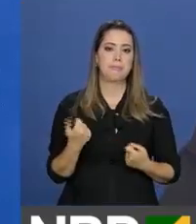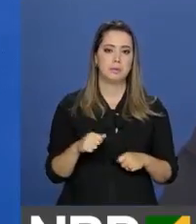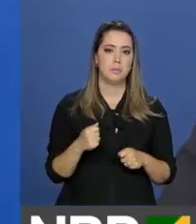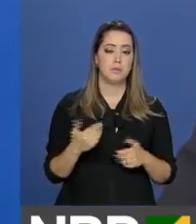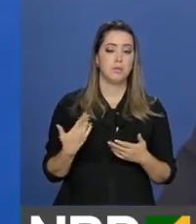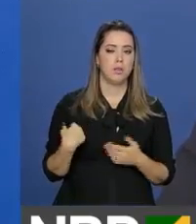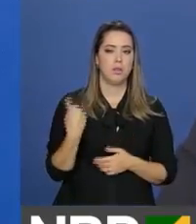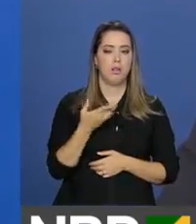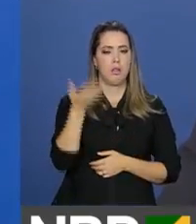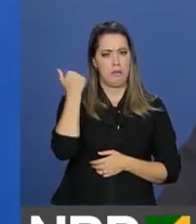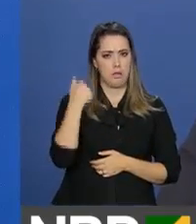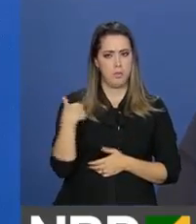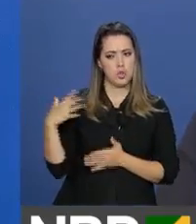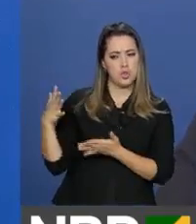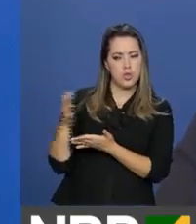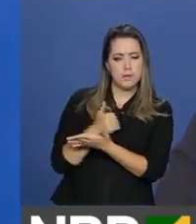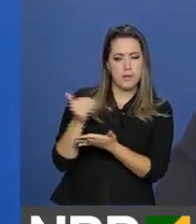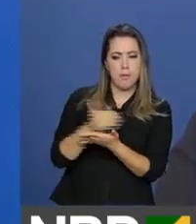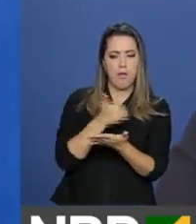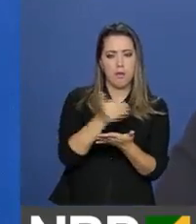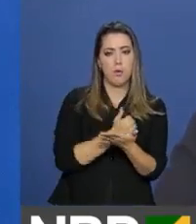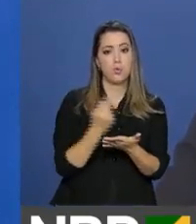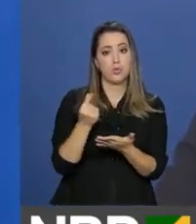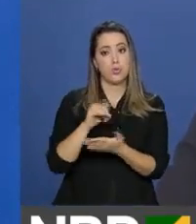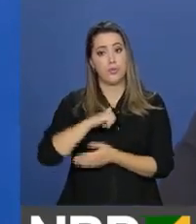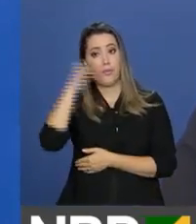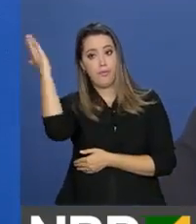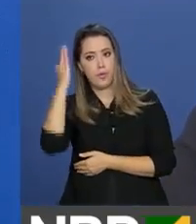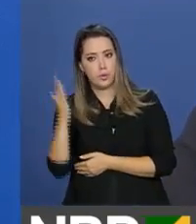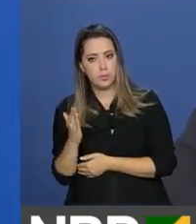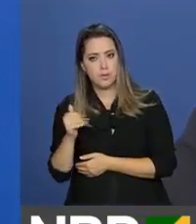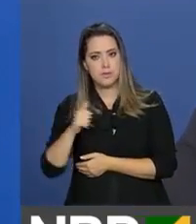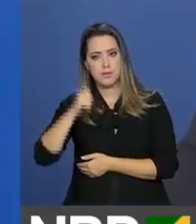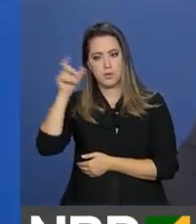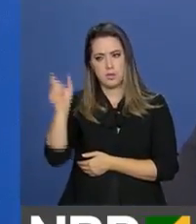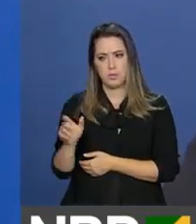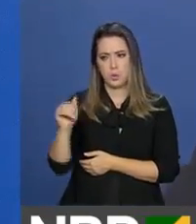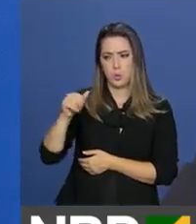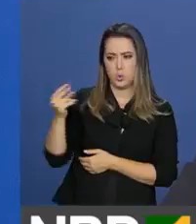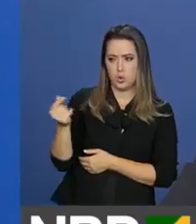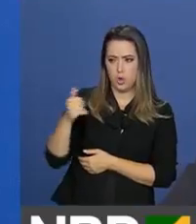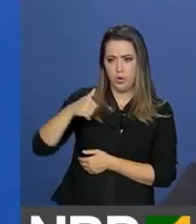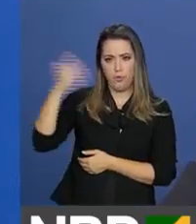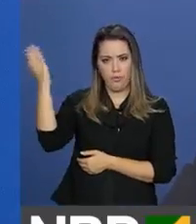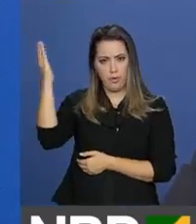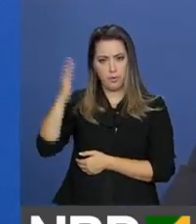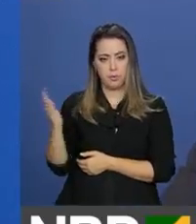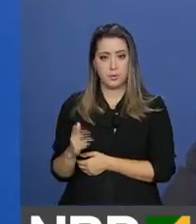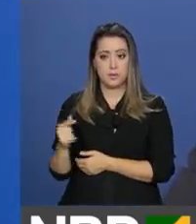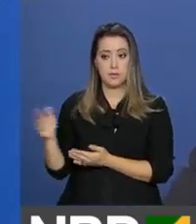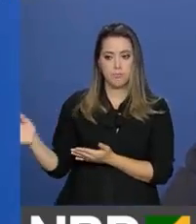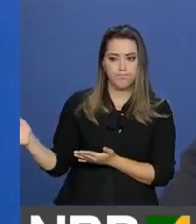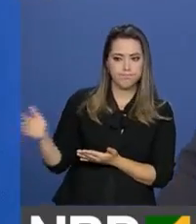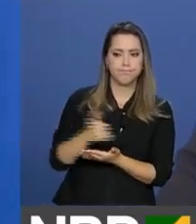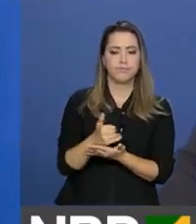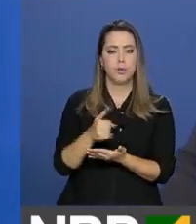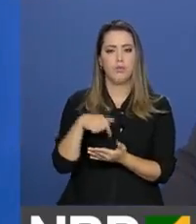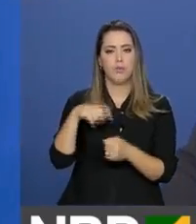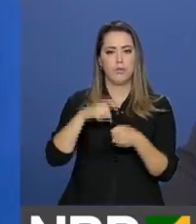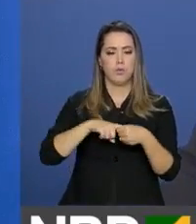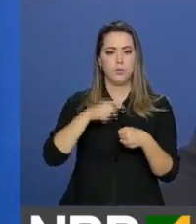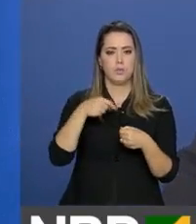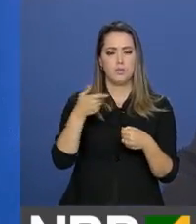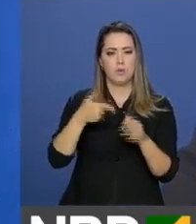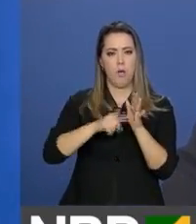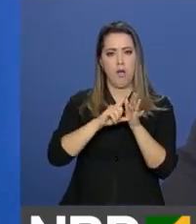repatriação, não é, dos valores do exterior, e na repatriação partilhável era apenas o valor do imposto e